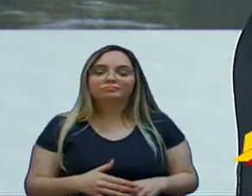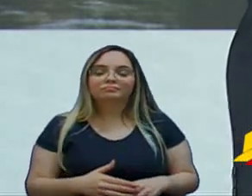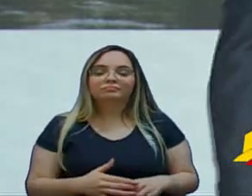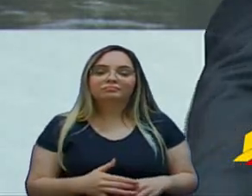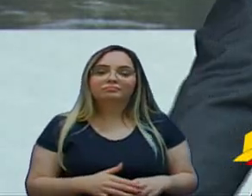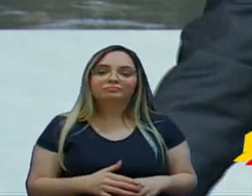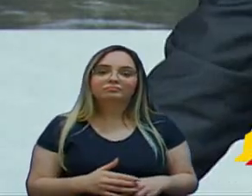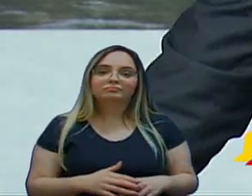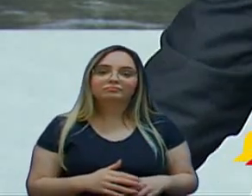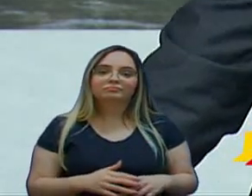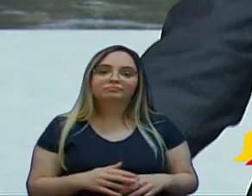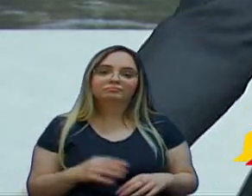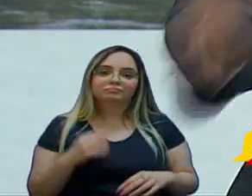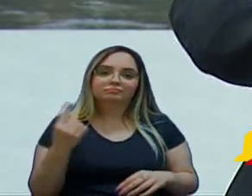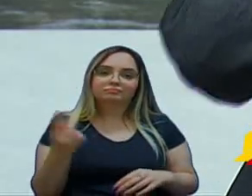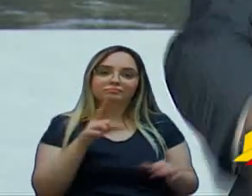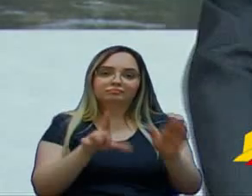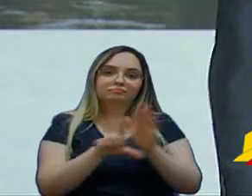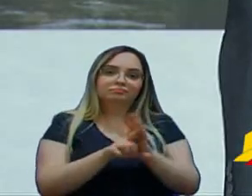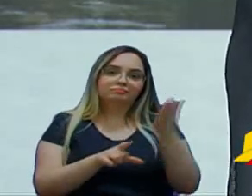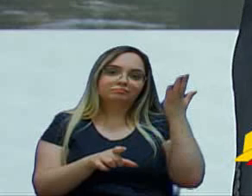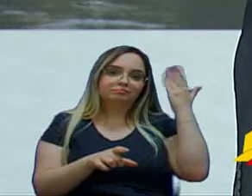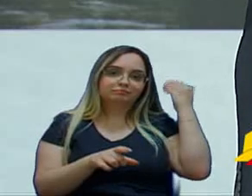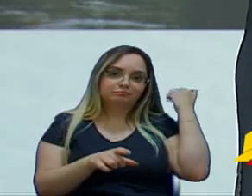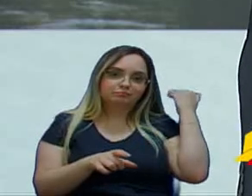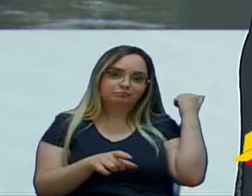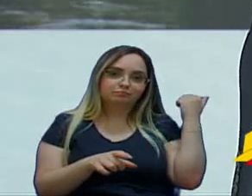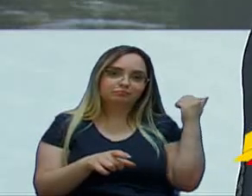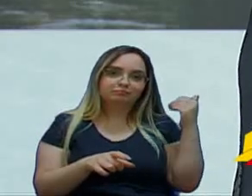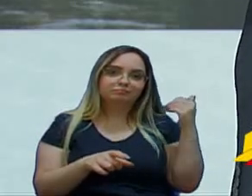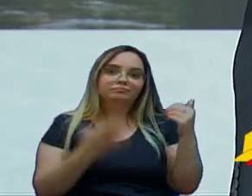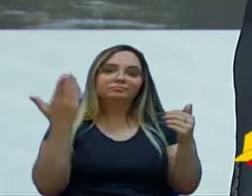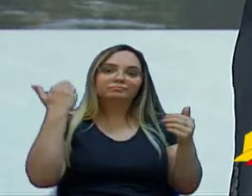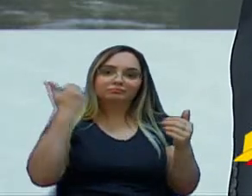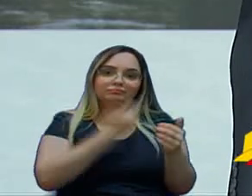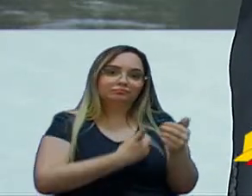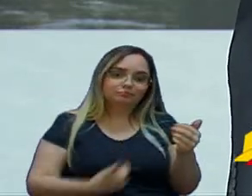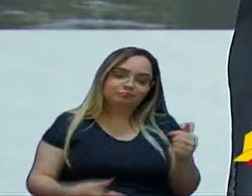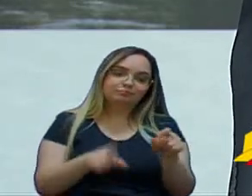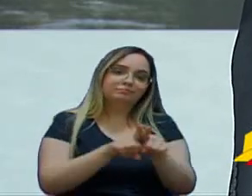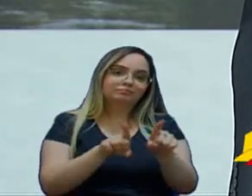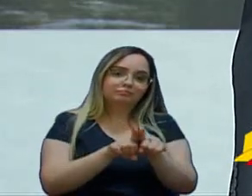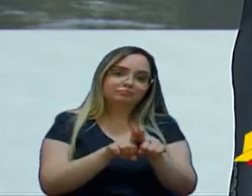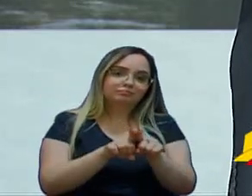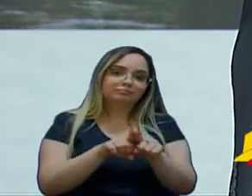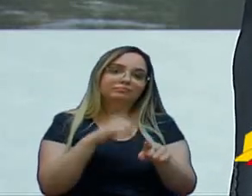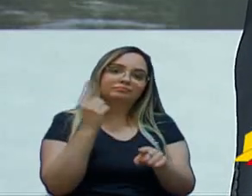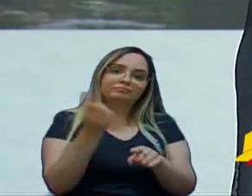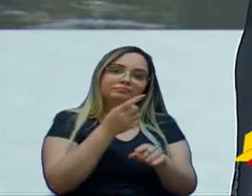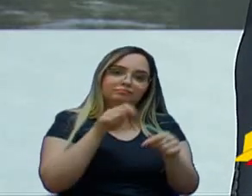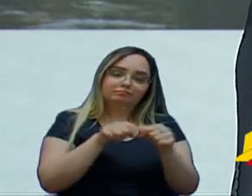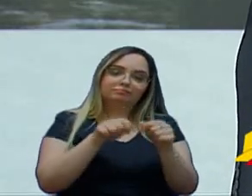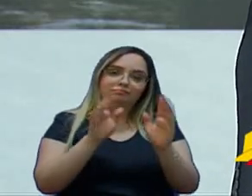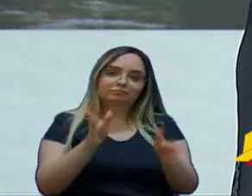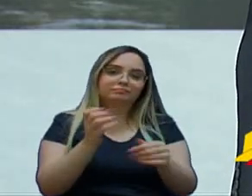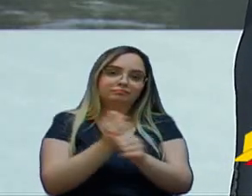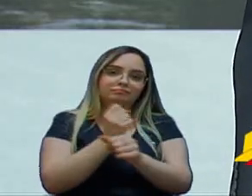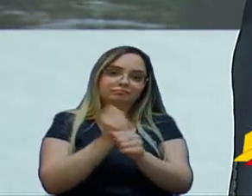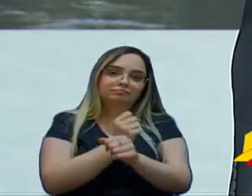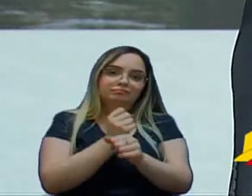onde, né, em legislaturas passadas, em governos passados, fizeram aquela obra